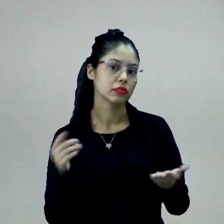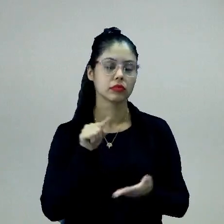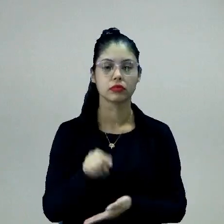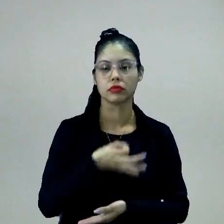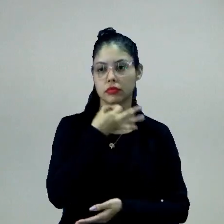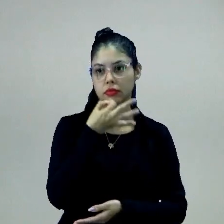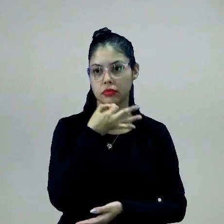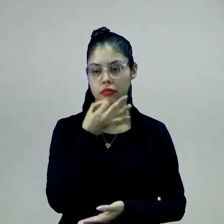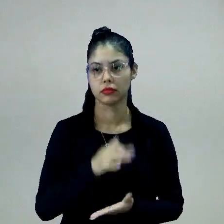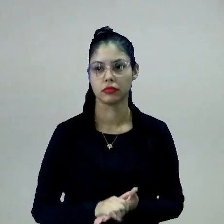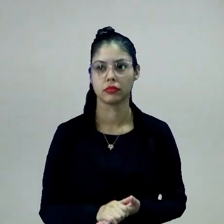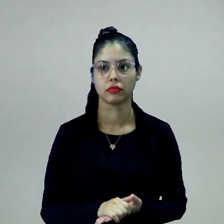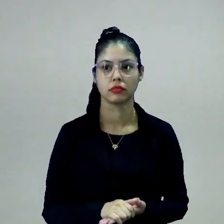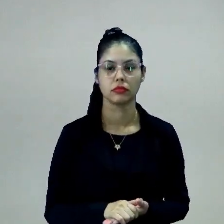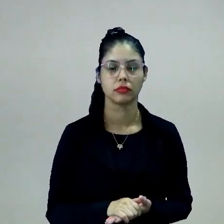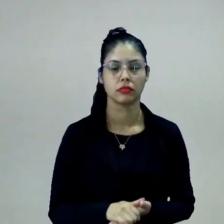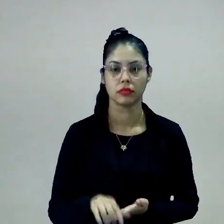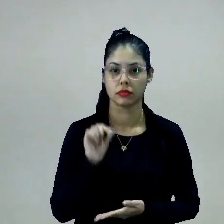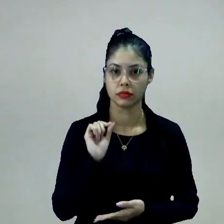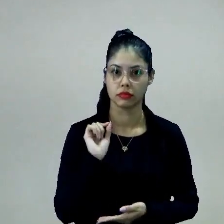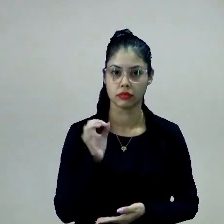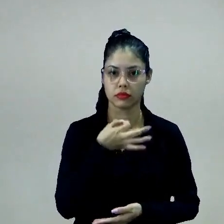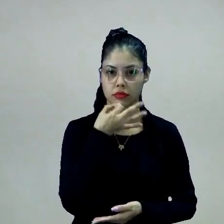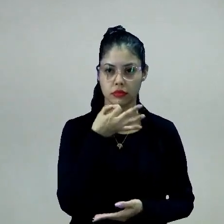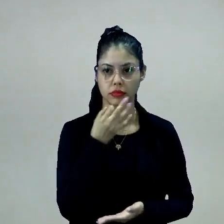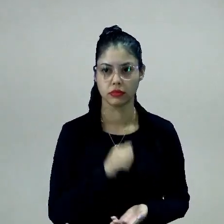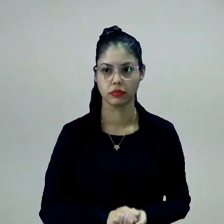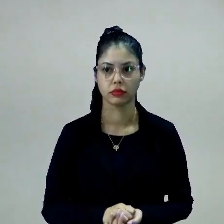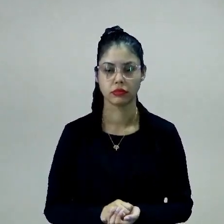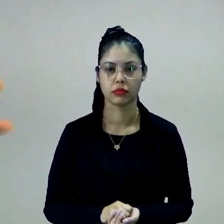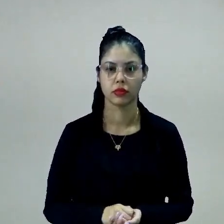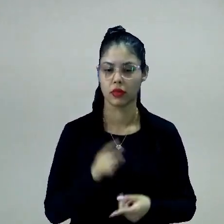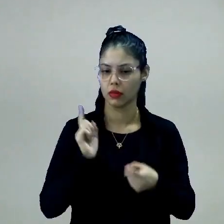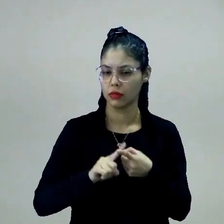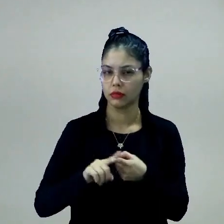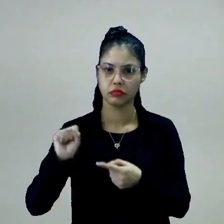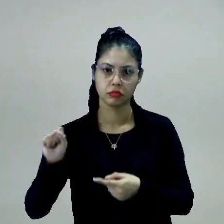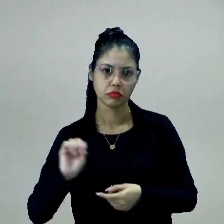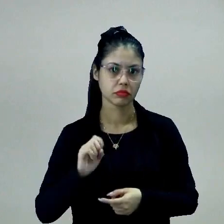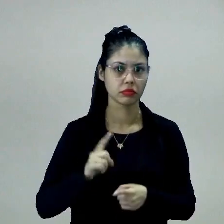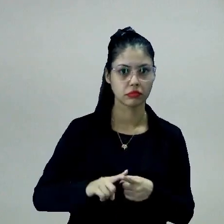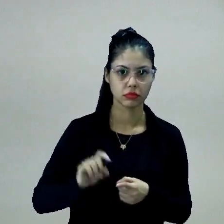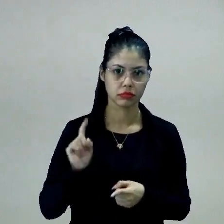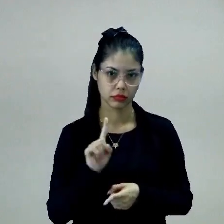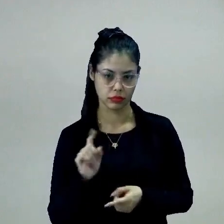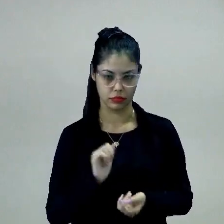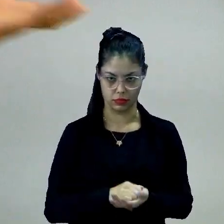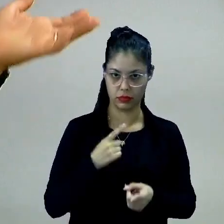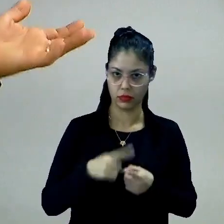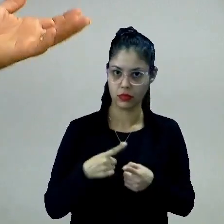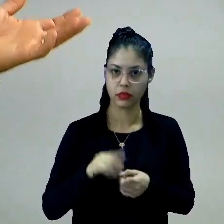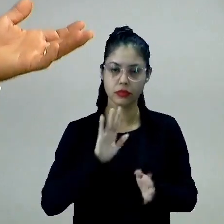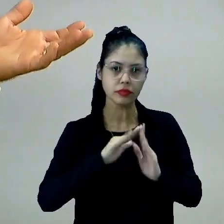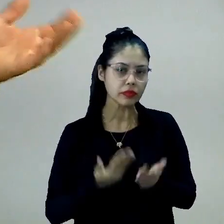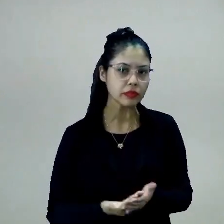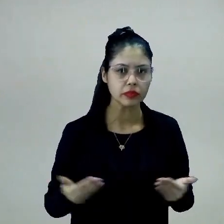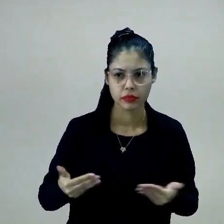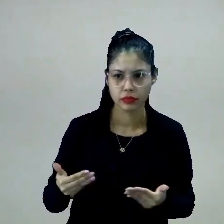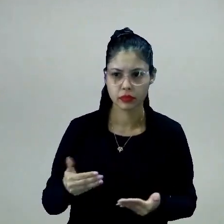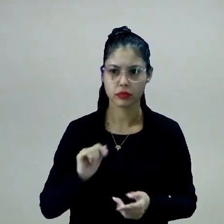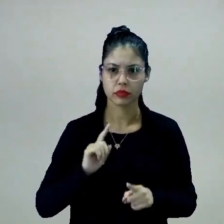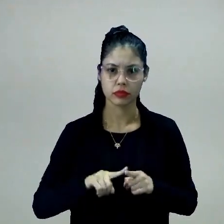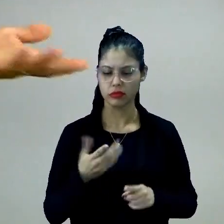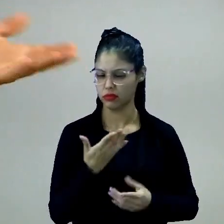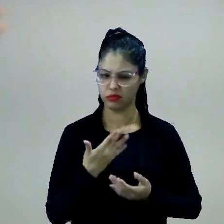isso é argumentar. Então, o que é que não é argumentar? É aquela história do porque sim, porque não, né? Exemplo, por que você não foi à escola hoje?